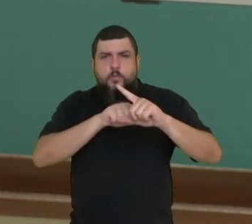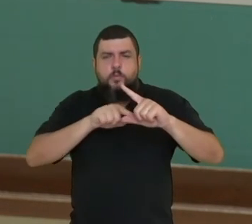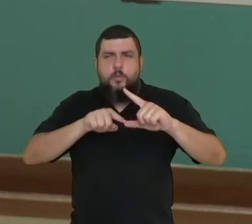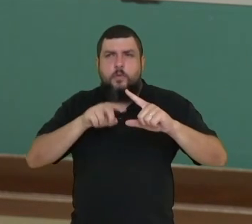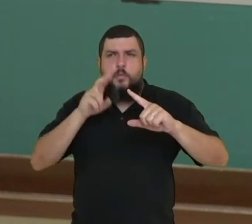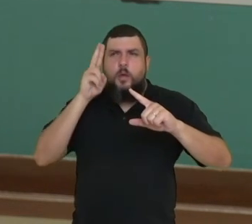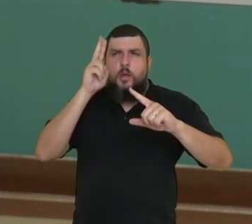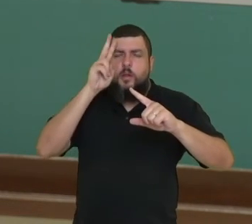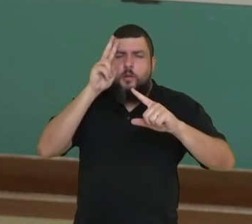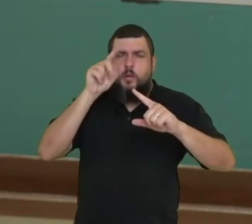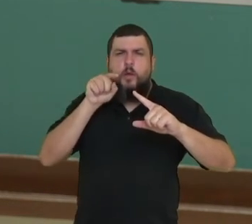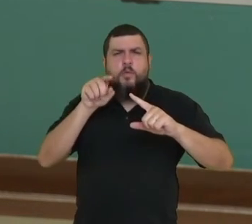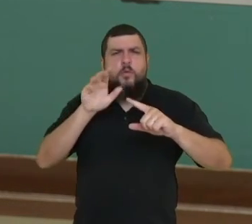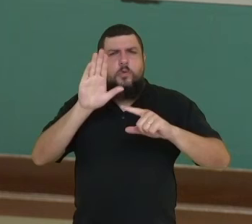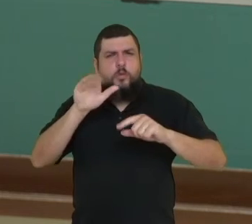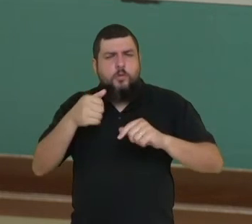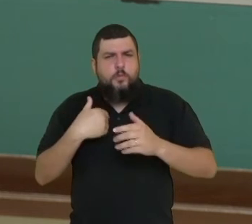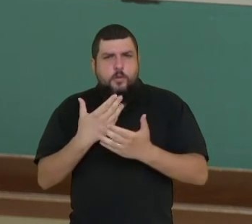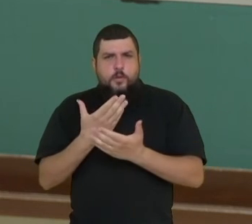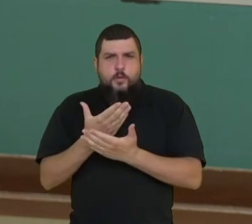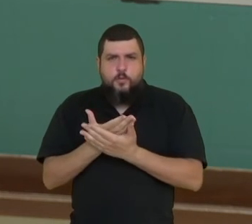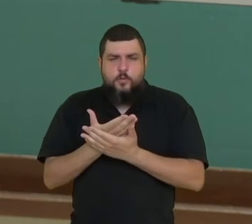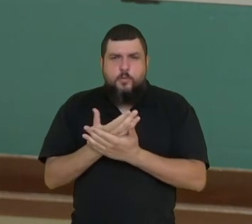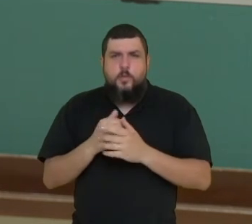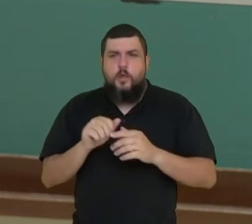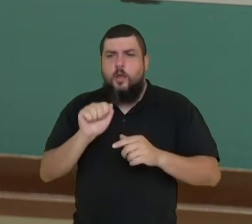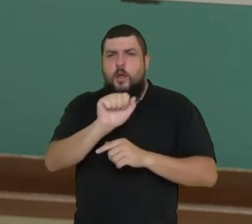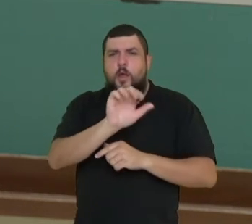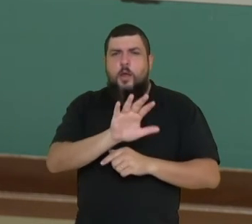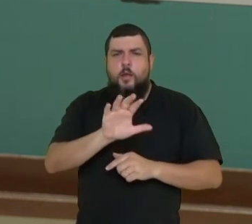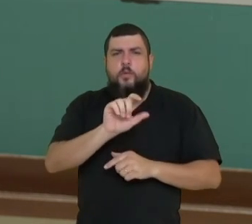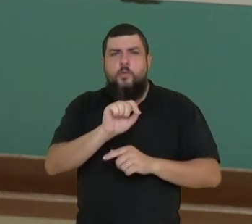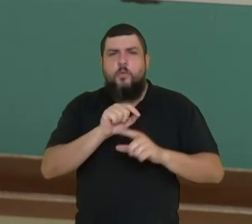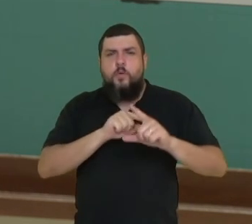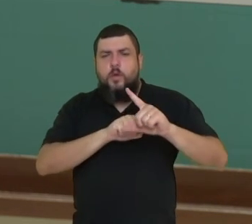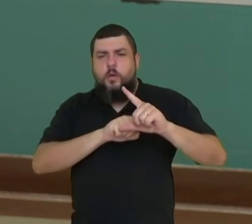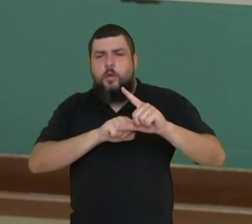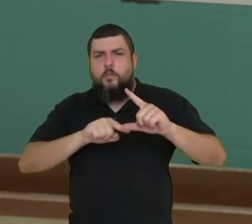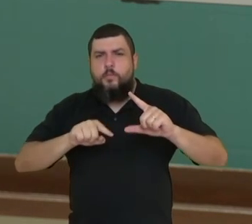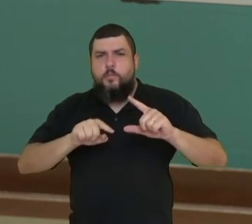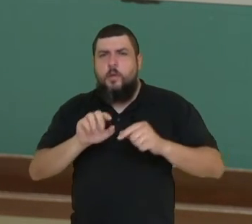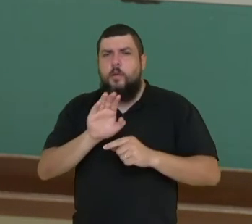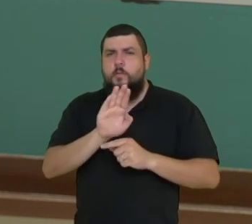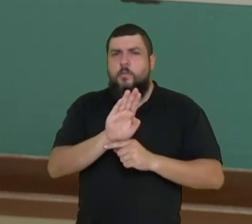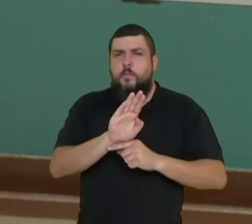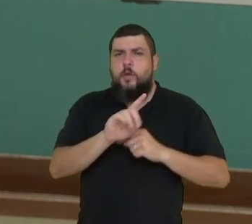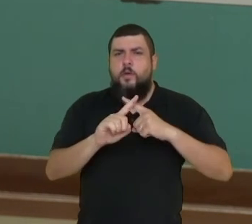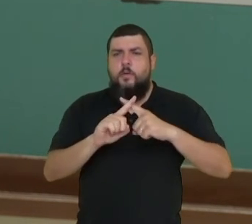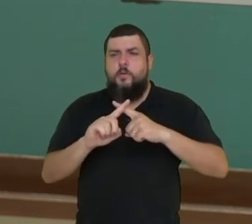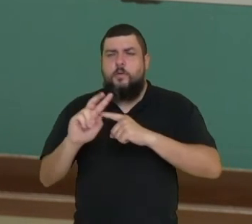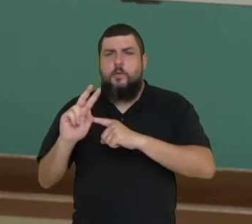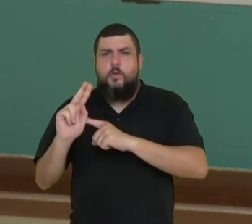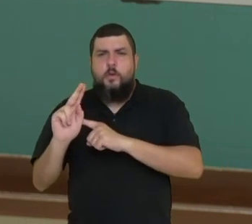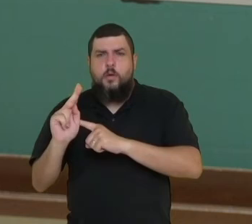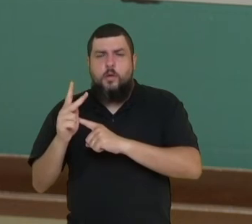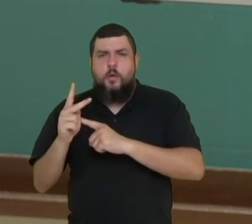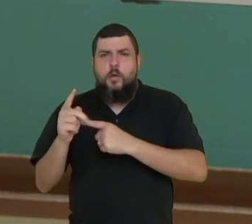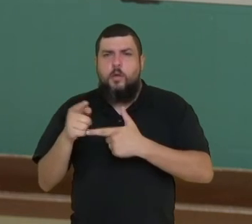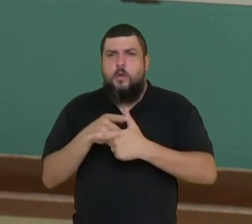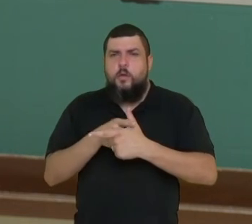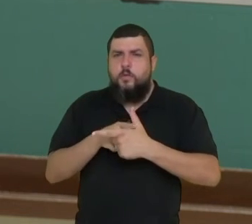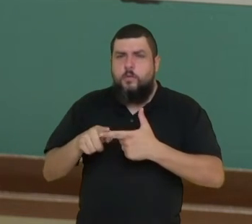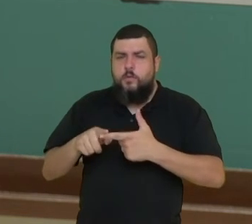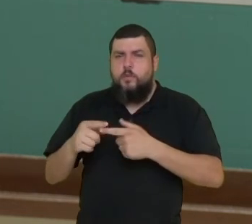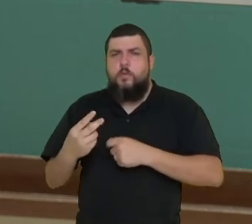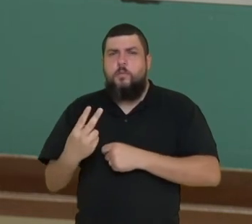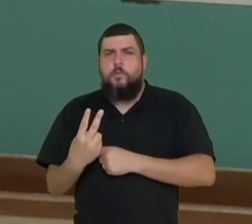né? Você deve ter lembrado lá da escolinha. A área é igual a base vezes a altura dividido por 2, onde que a base, nesse caso, é o deslocamento, a